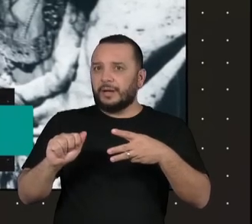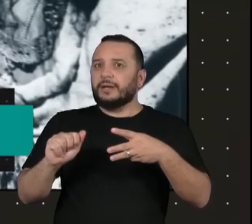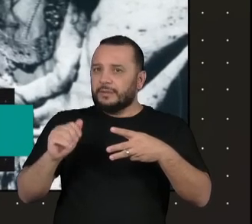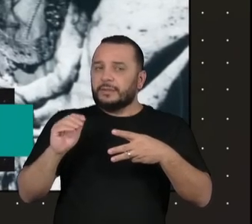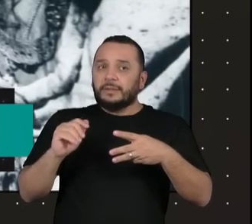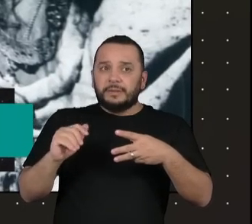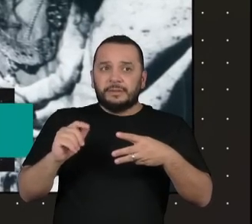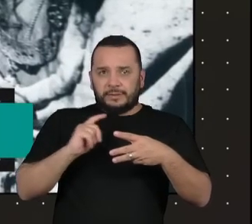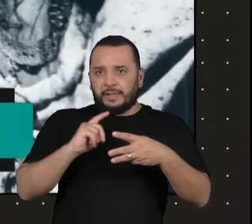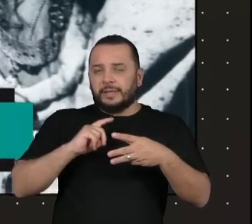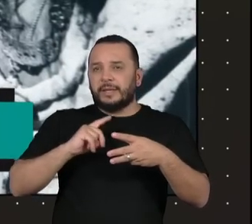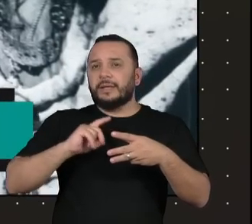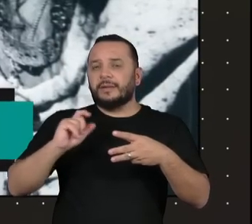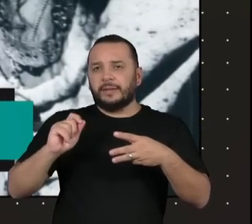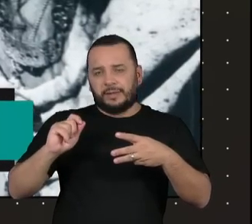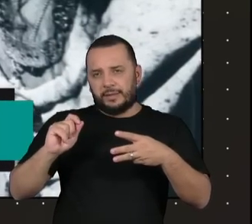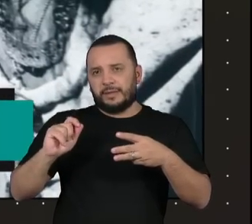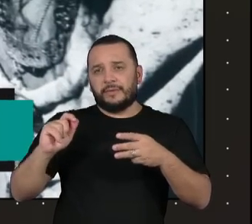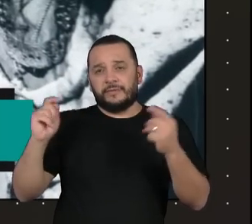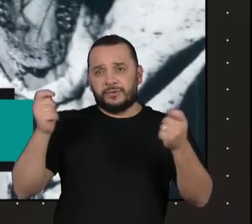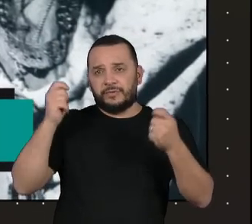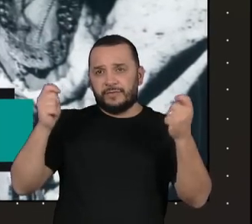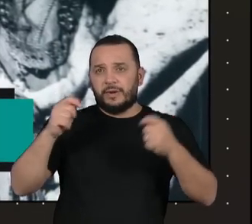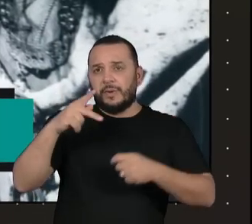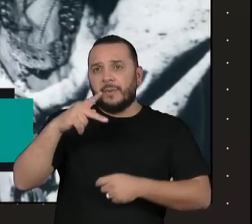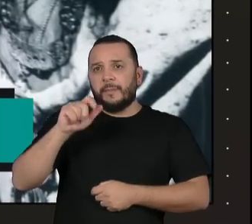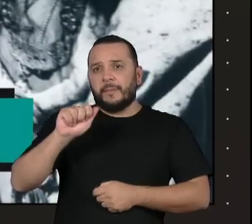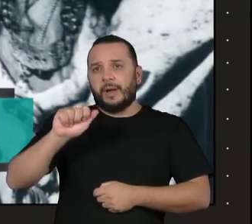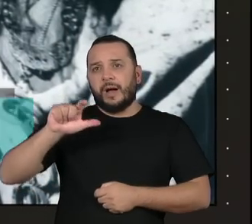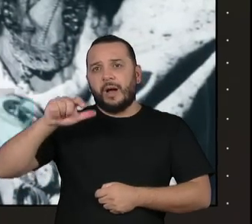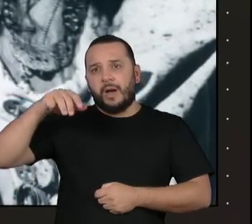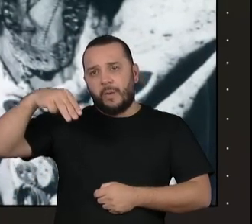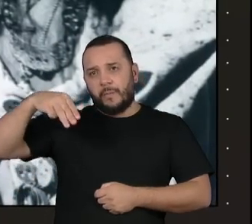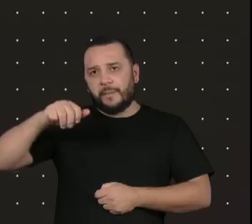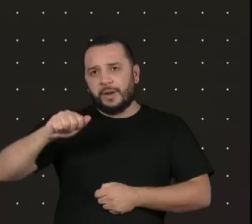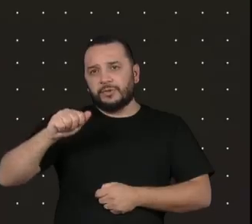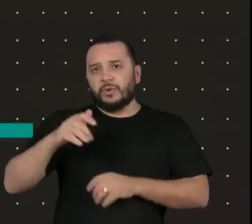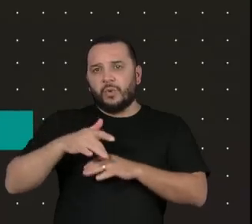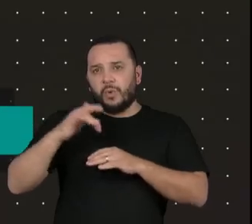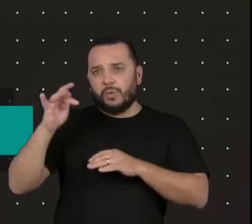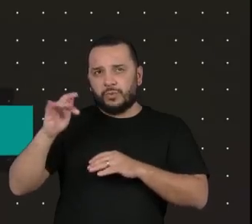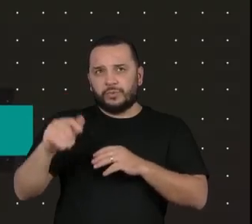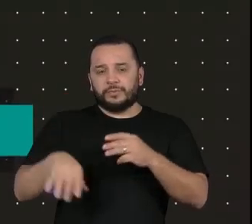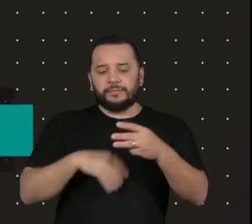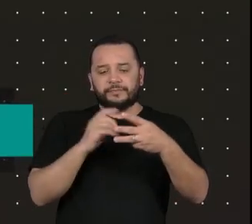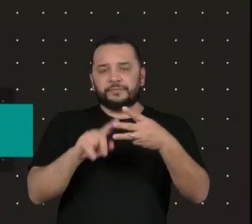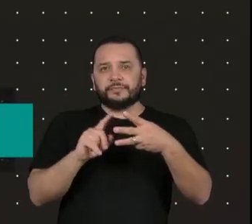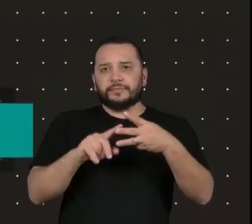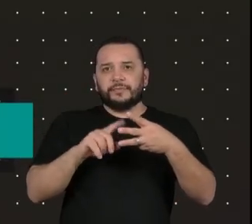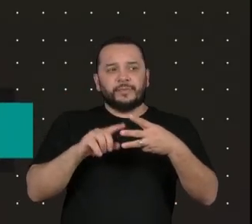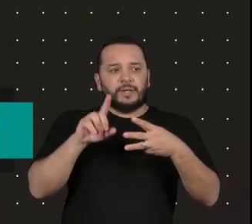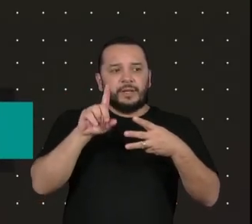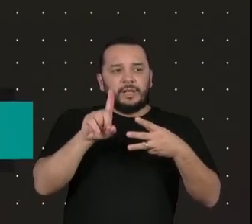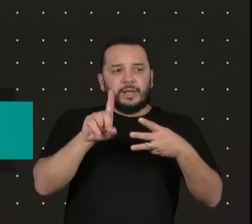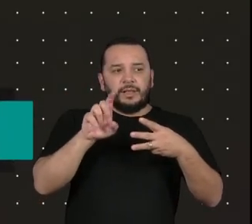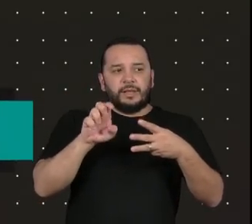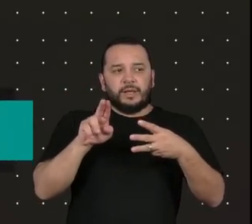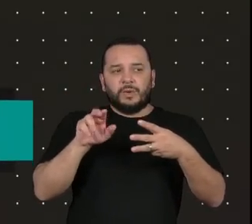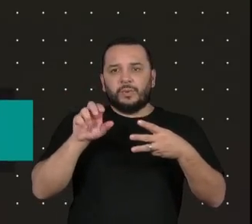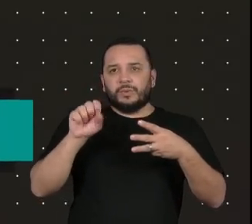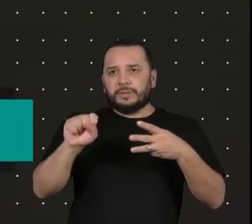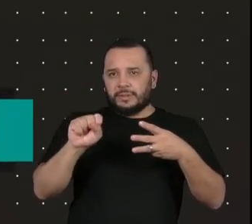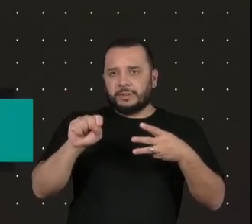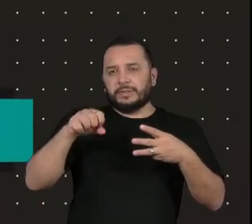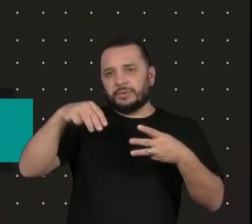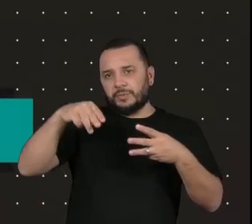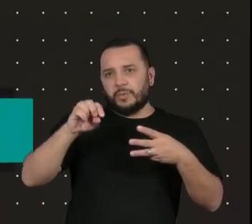mais simbólico, não teve problemas com censura. Os Deuses e os Mortos, do Rui, estava na quinzena dos